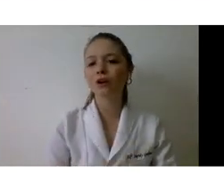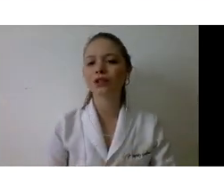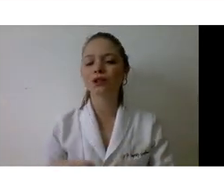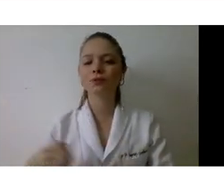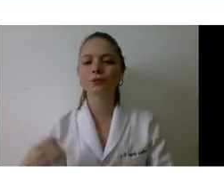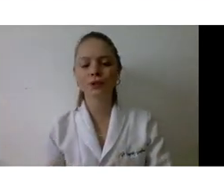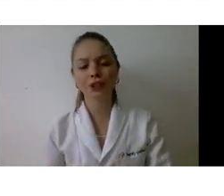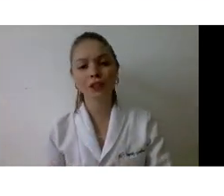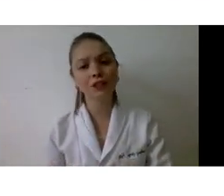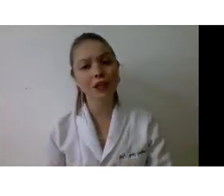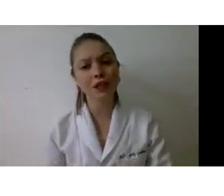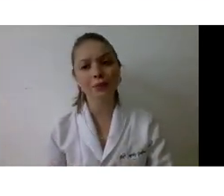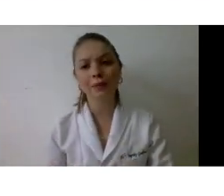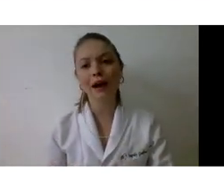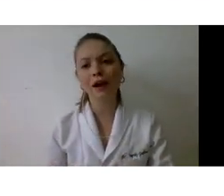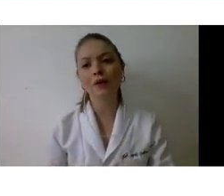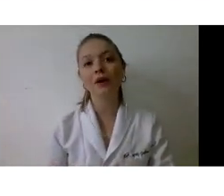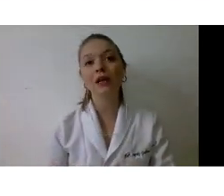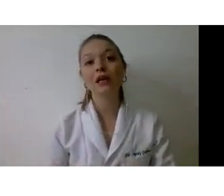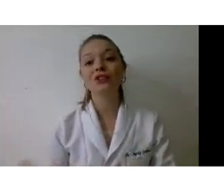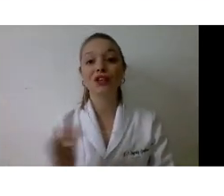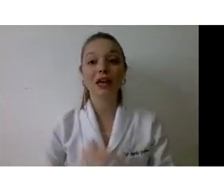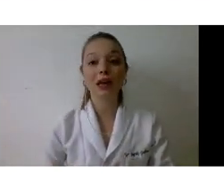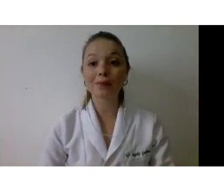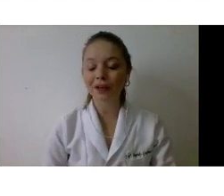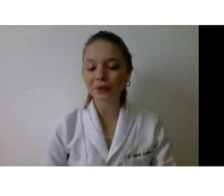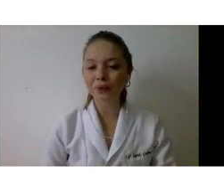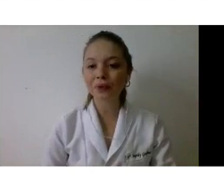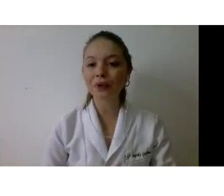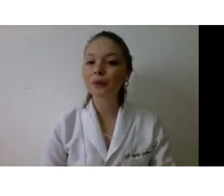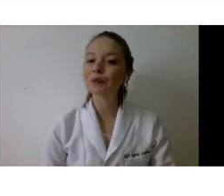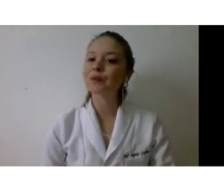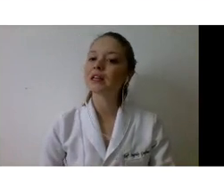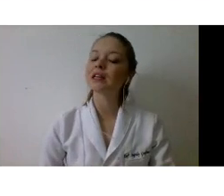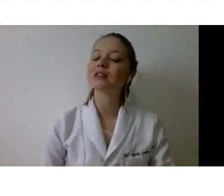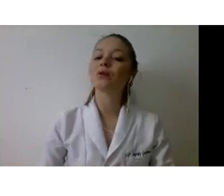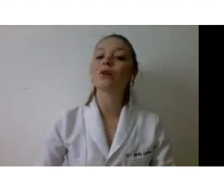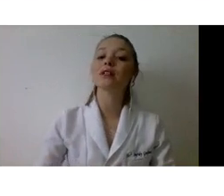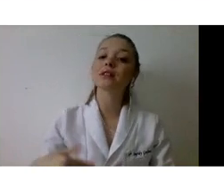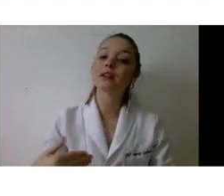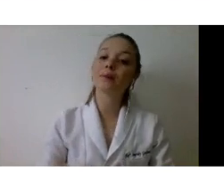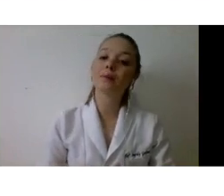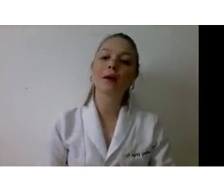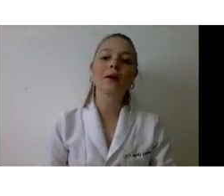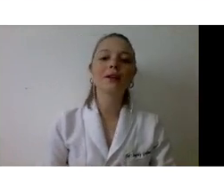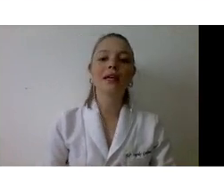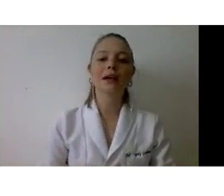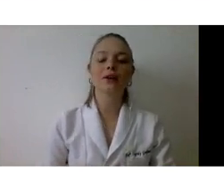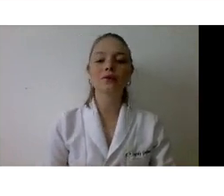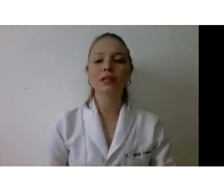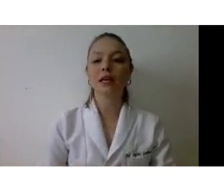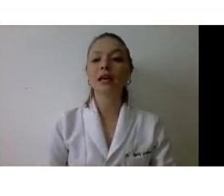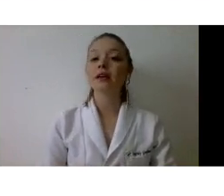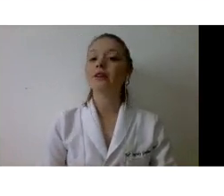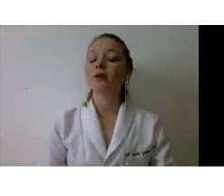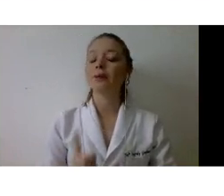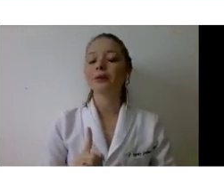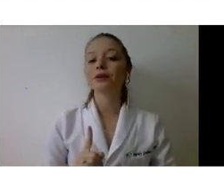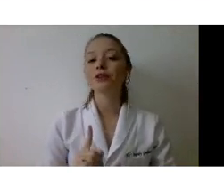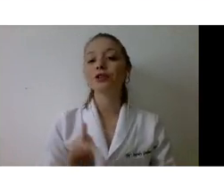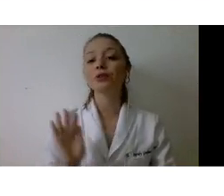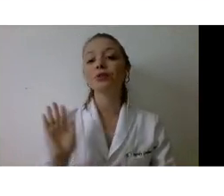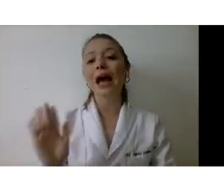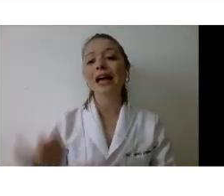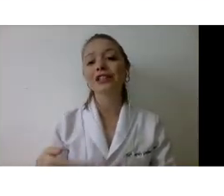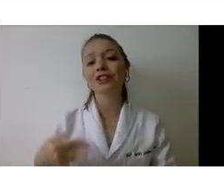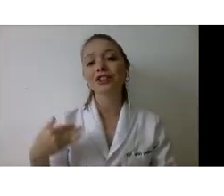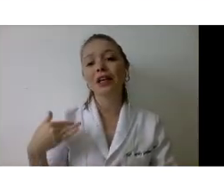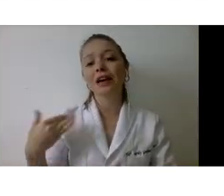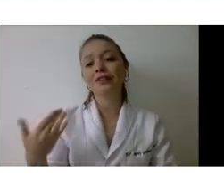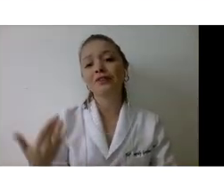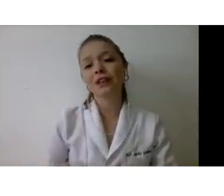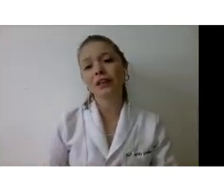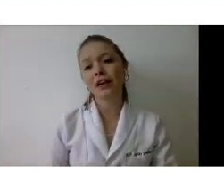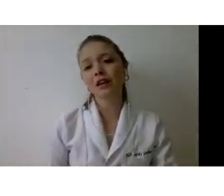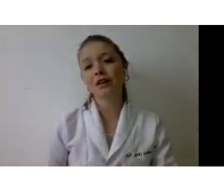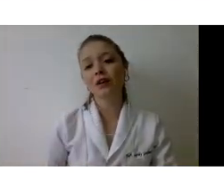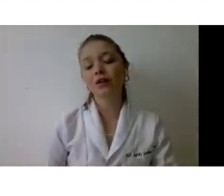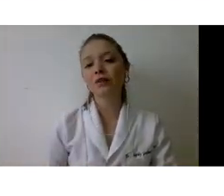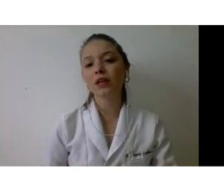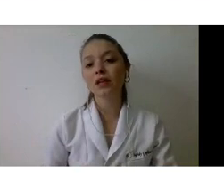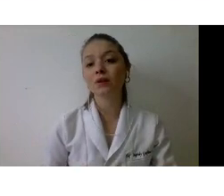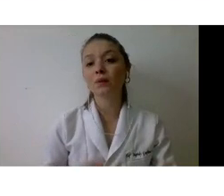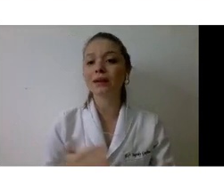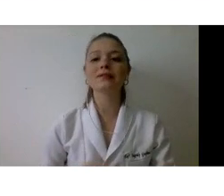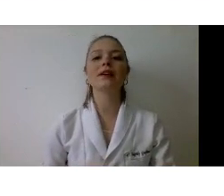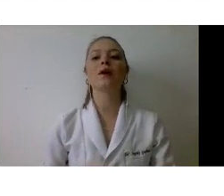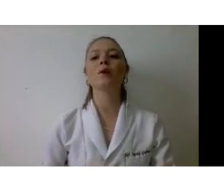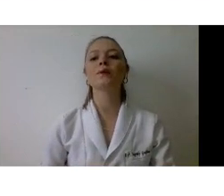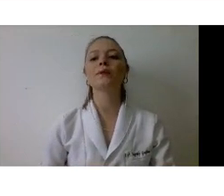de corte, de mordida de animal, de queimadura, que são coisas que podem acontecer. Então, primeiro de tudo, a gente evita que